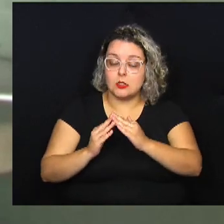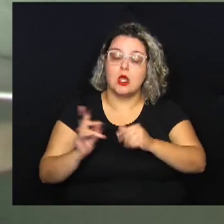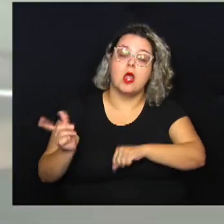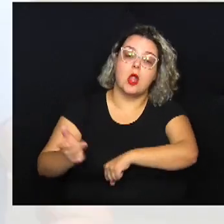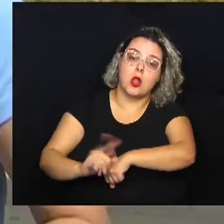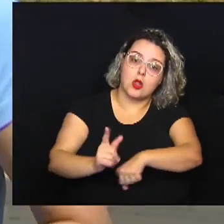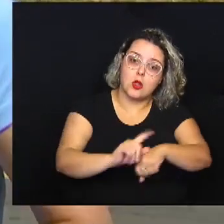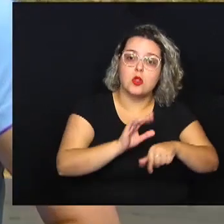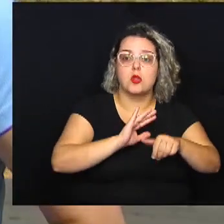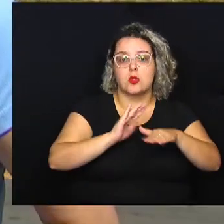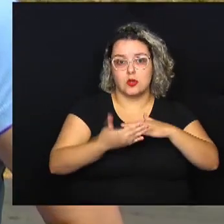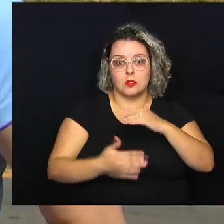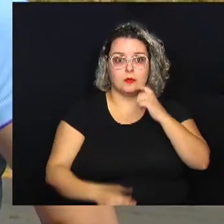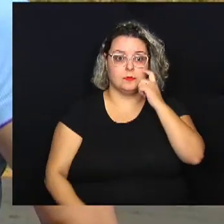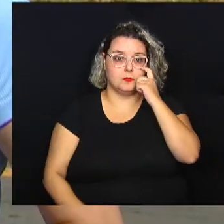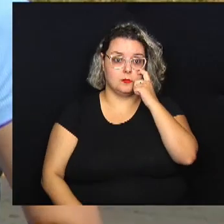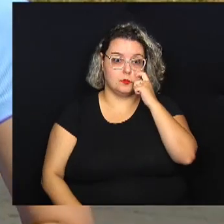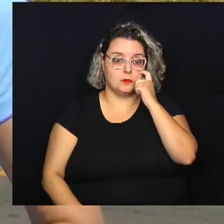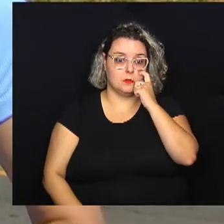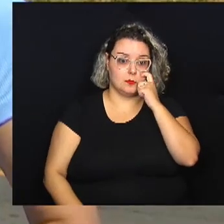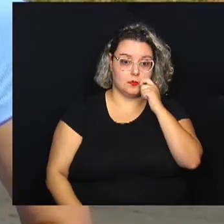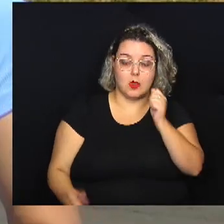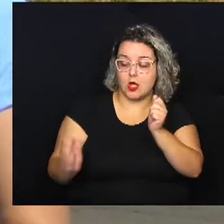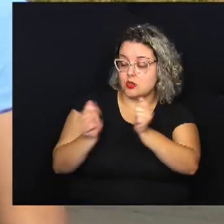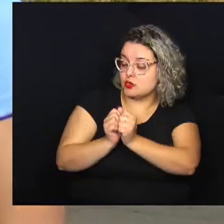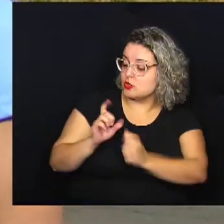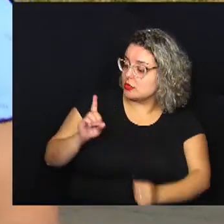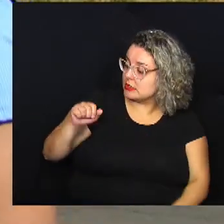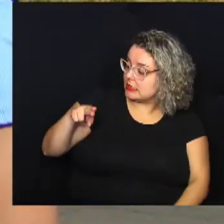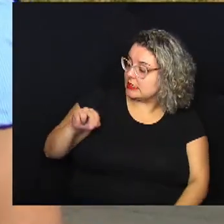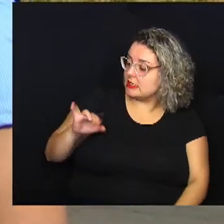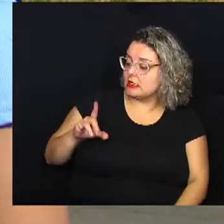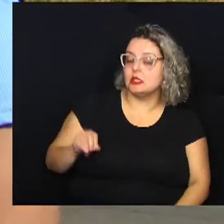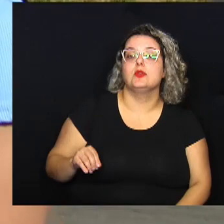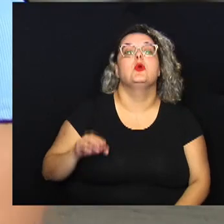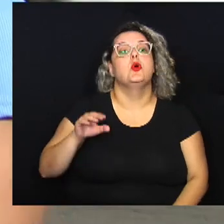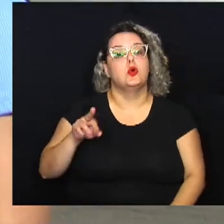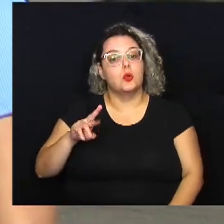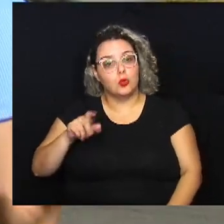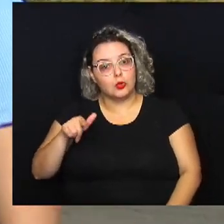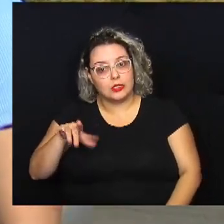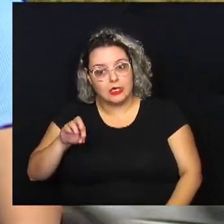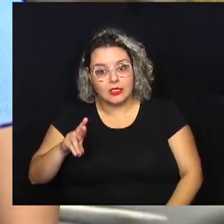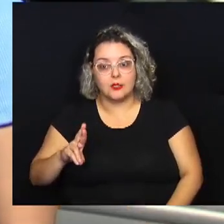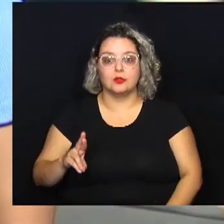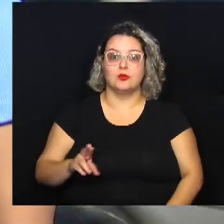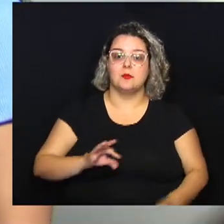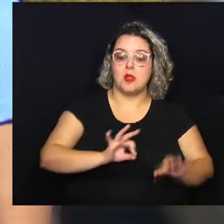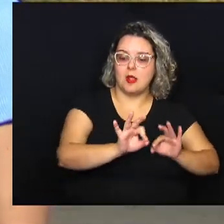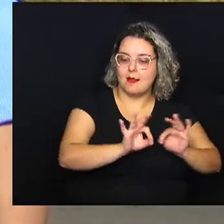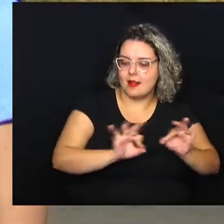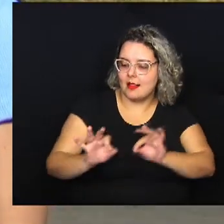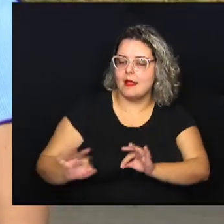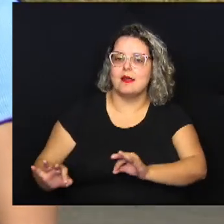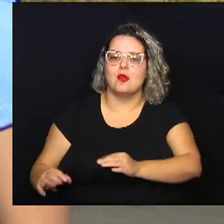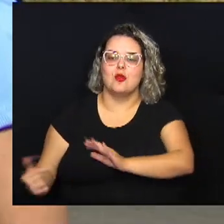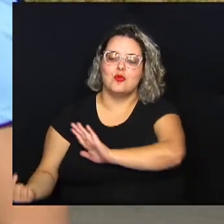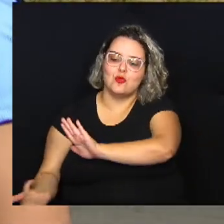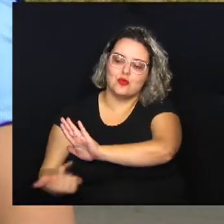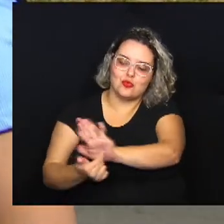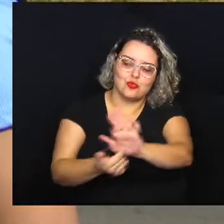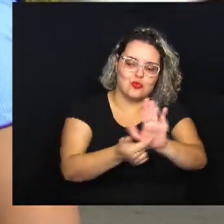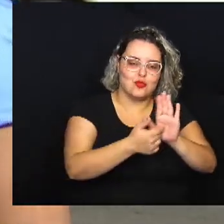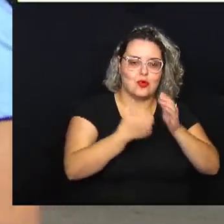dos bairros. Eu estou aqui com o Danilo, que é curador e idealizador aqui dessa galeria a céu aberto no Complexo